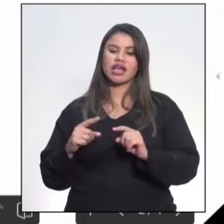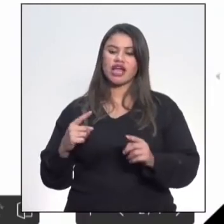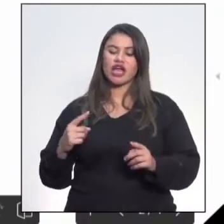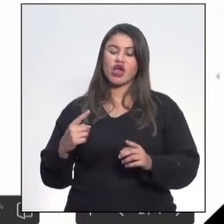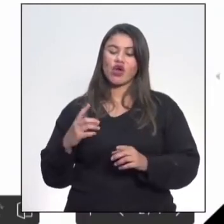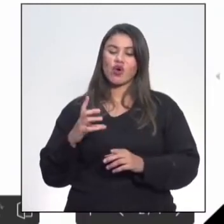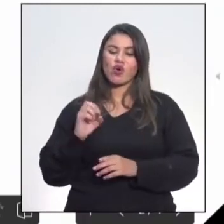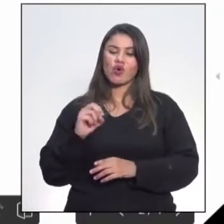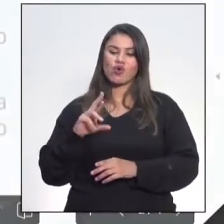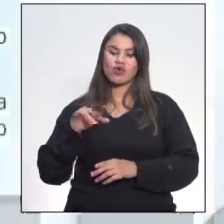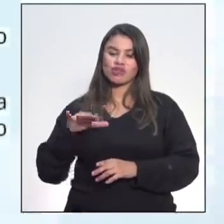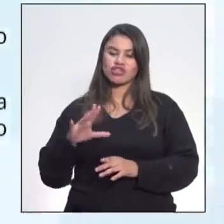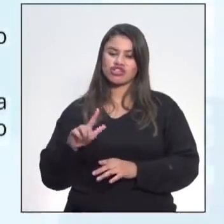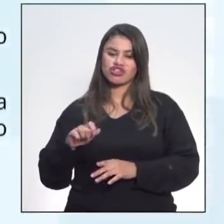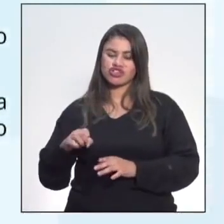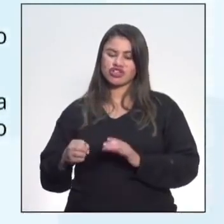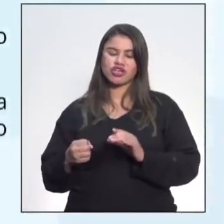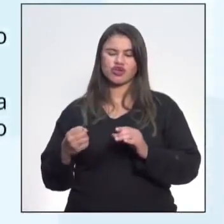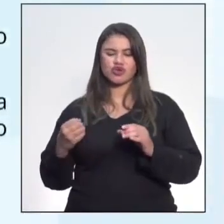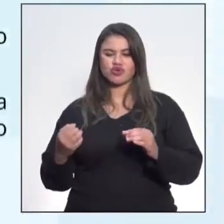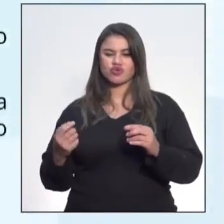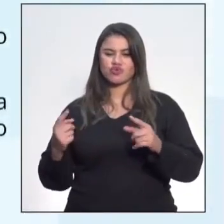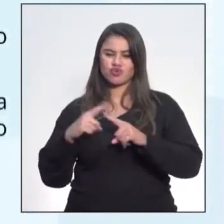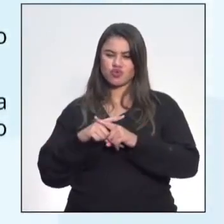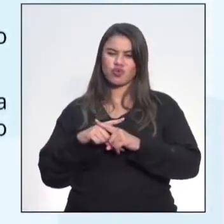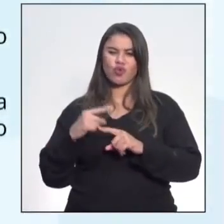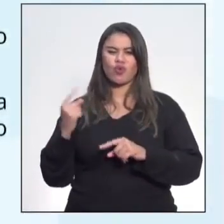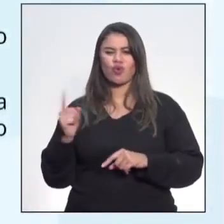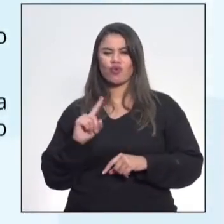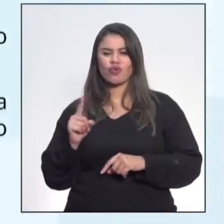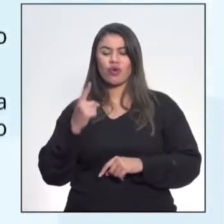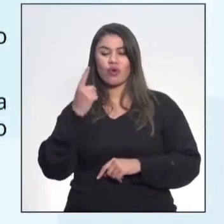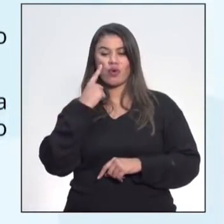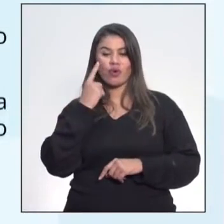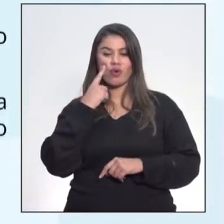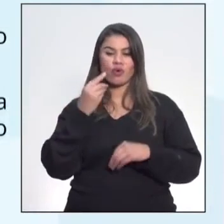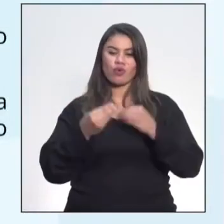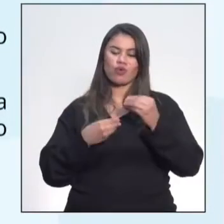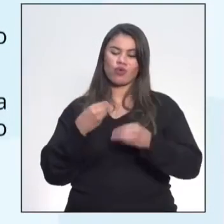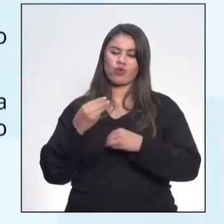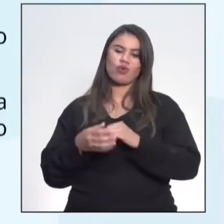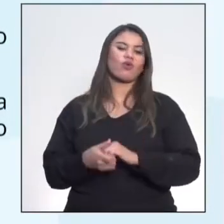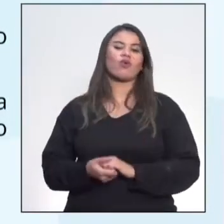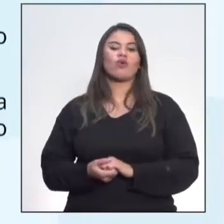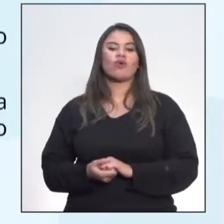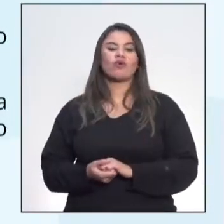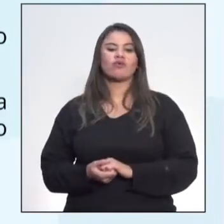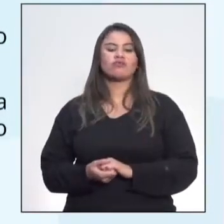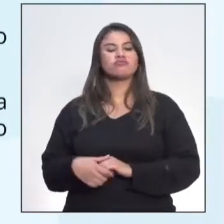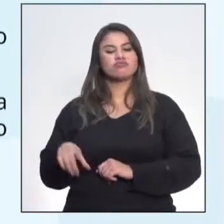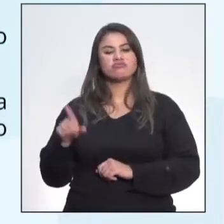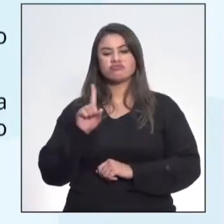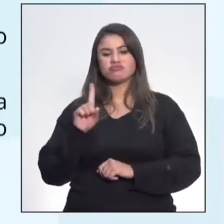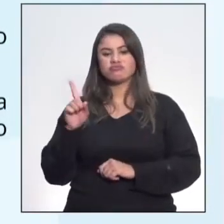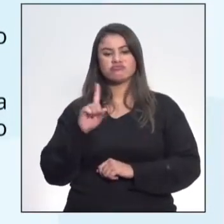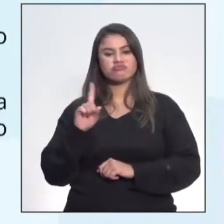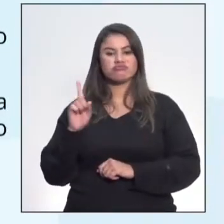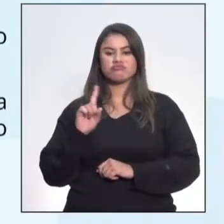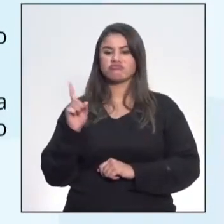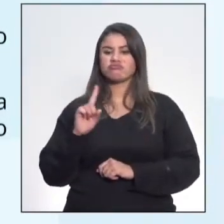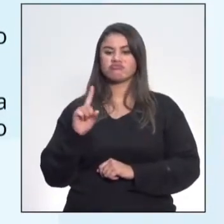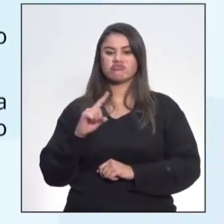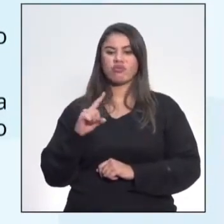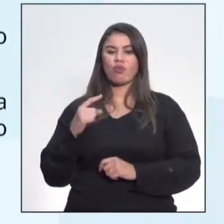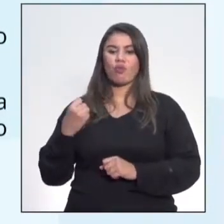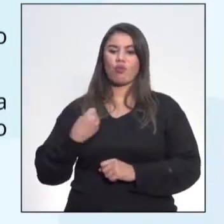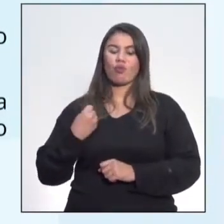a origem ou se não cruzava a origem. Então, como que eu olho aqui no meu gráfico? Olha, está passando na origem? Não, ele não está passando na origem, ele está